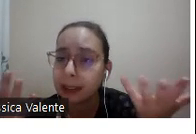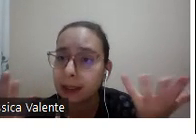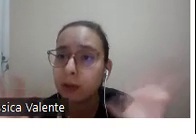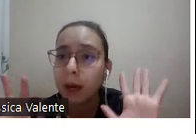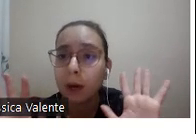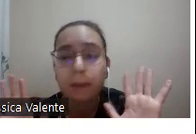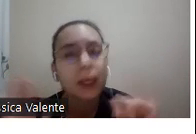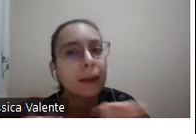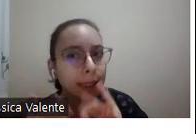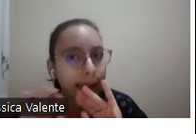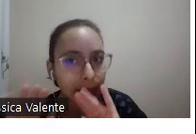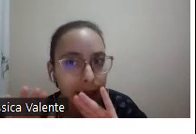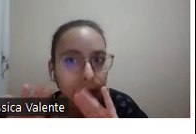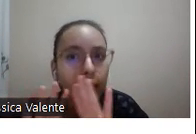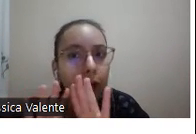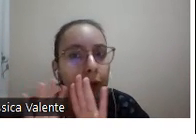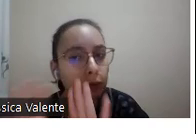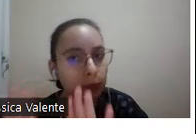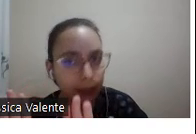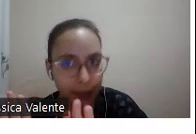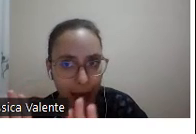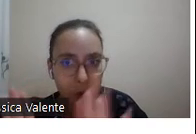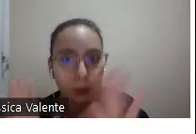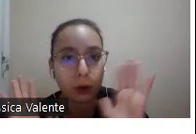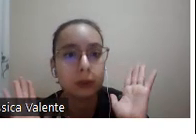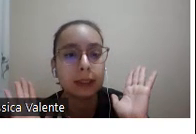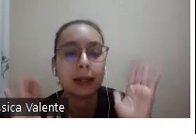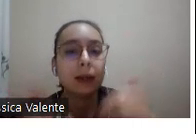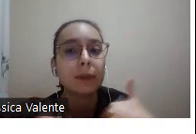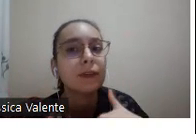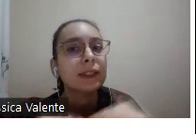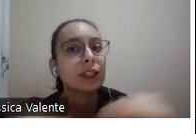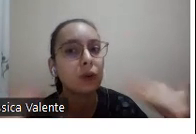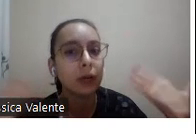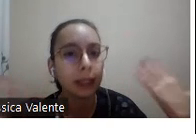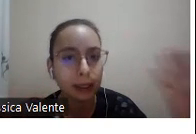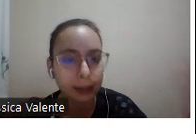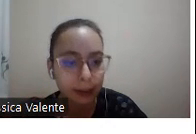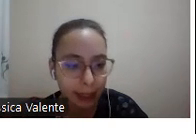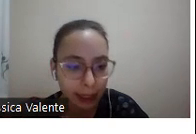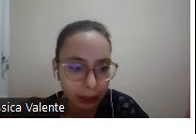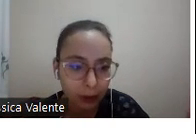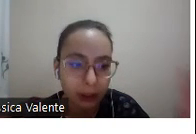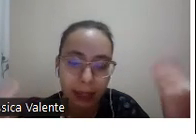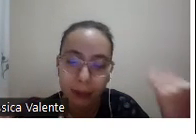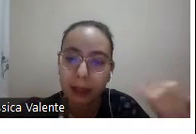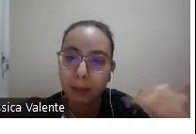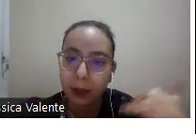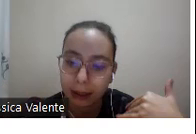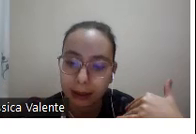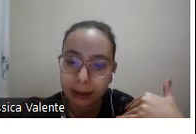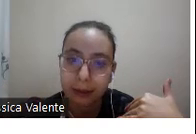a posição de mão. Mas isso não é o ponto central. O ponto central é porque vocês conheçam essa língua e